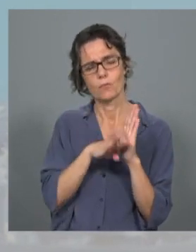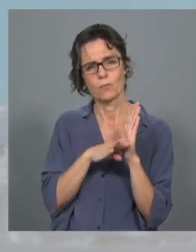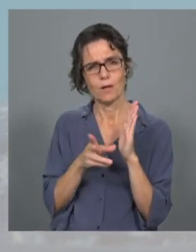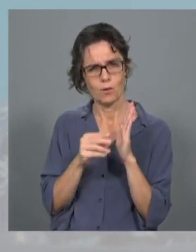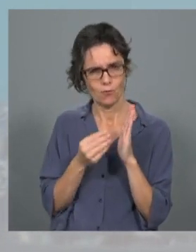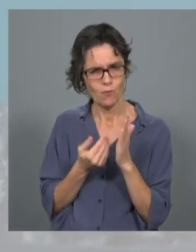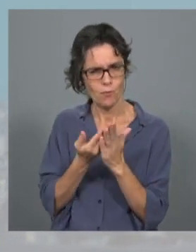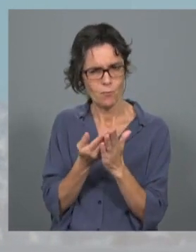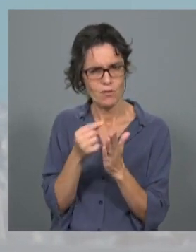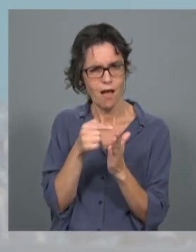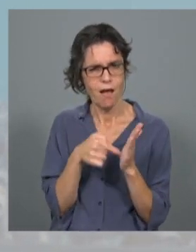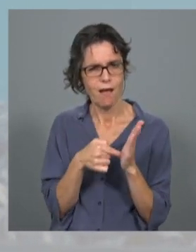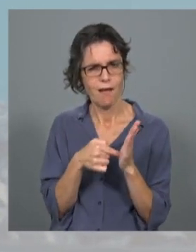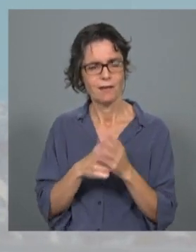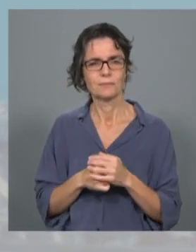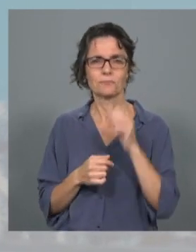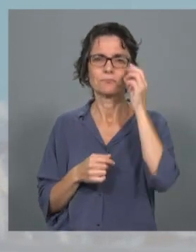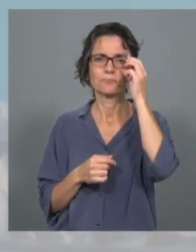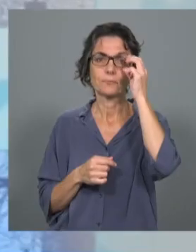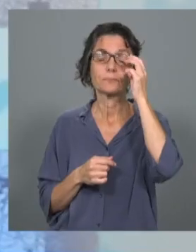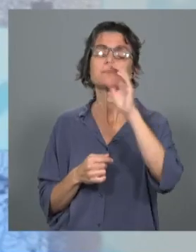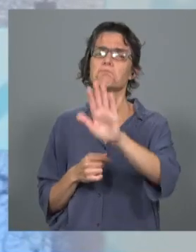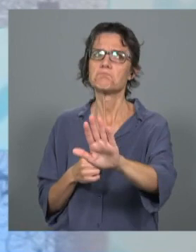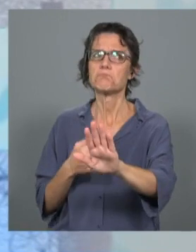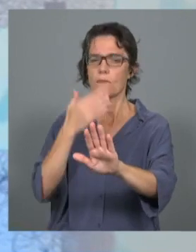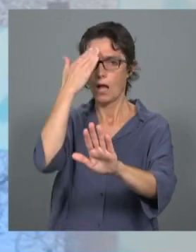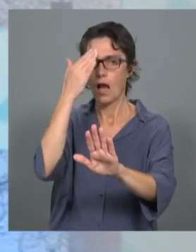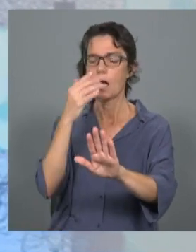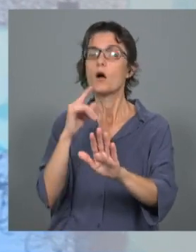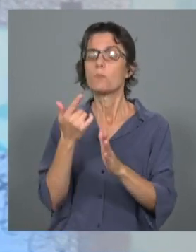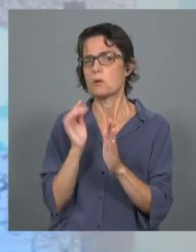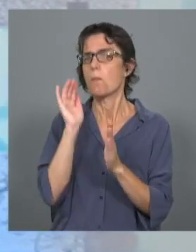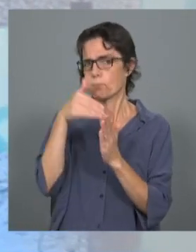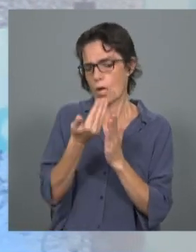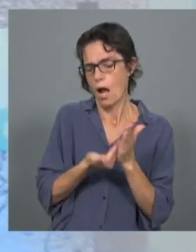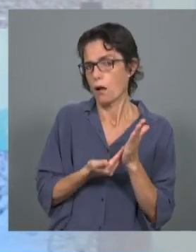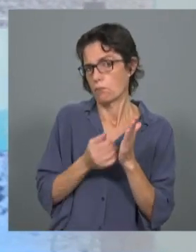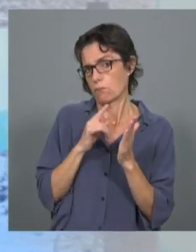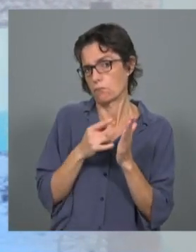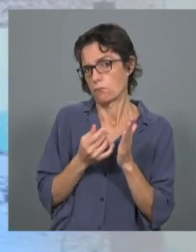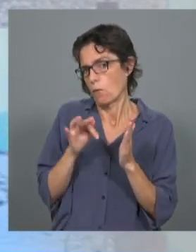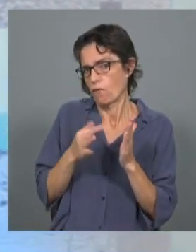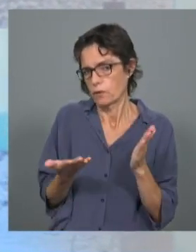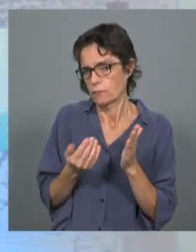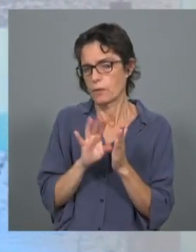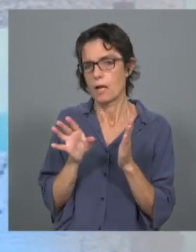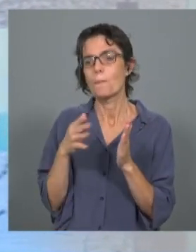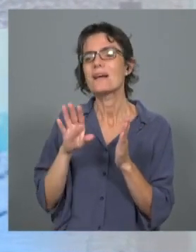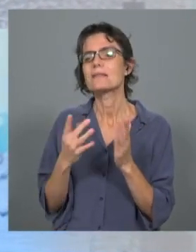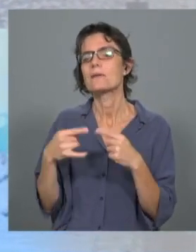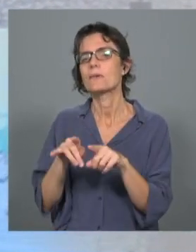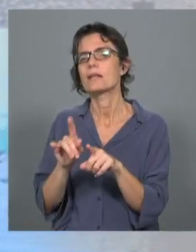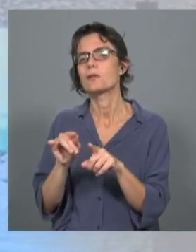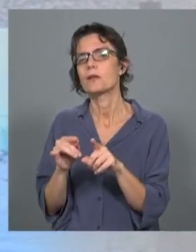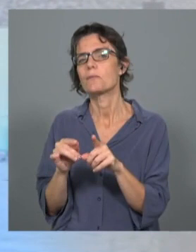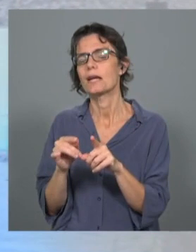É um programa, essencialmente. De facto, por um lado é o capítulo conclusivo, por ser o último, não é? Mas ao mesmo tempo é um capítulo